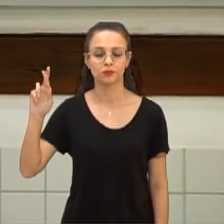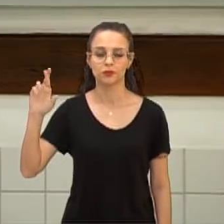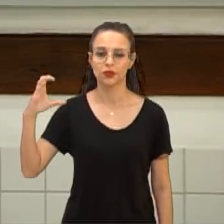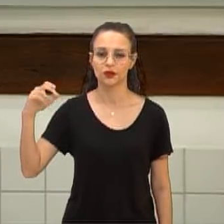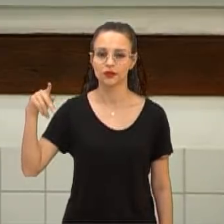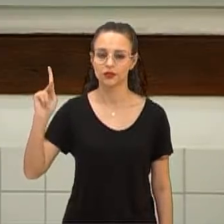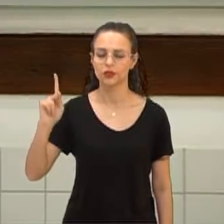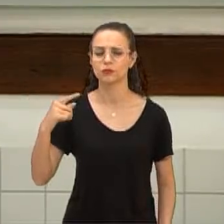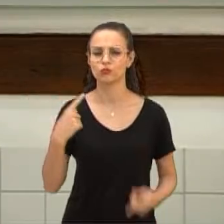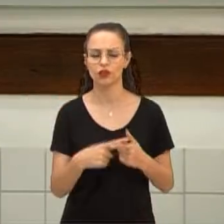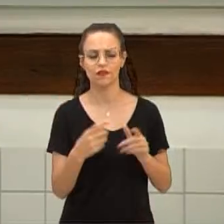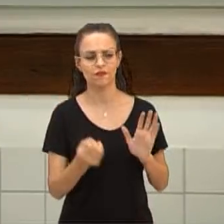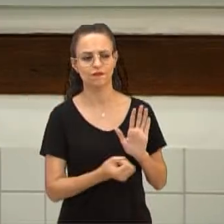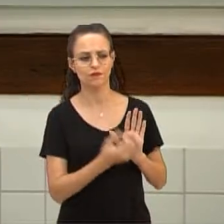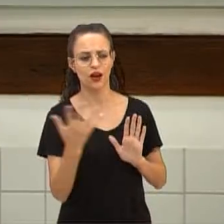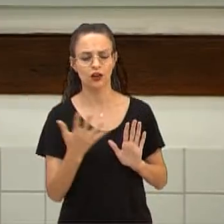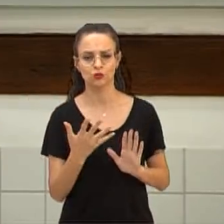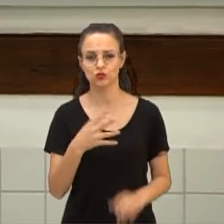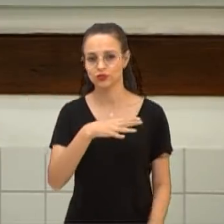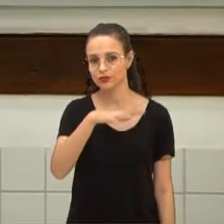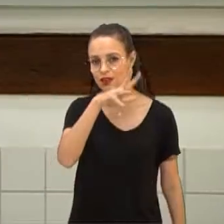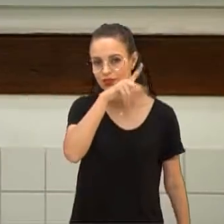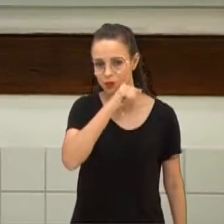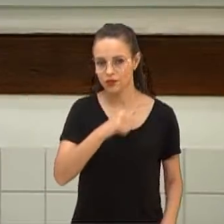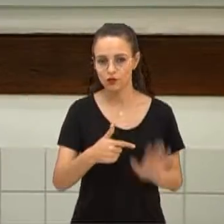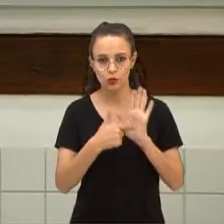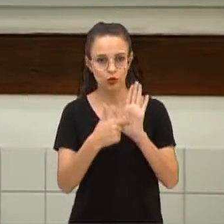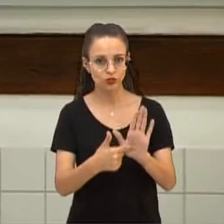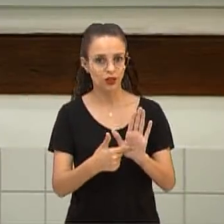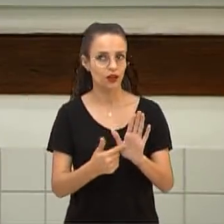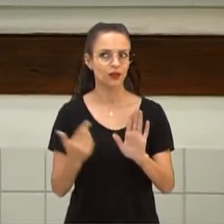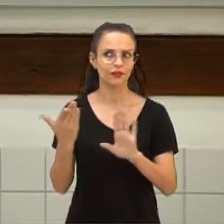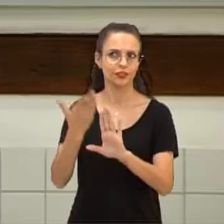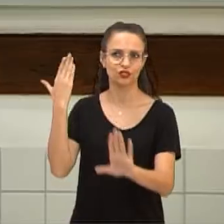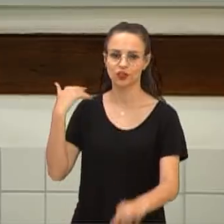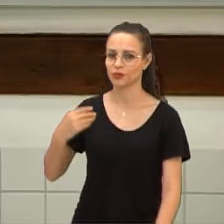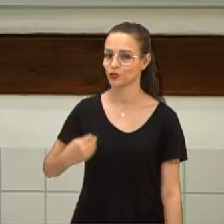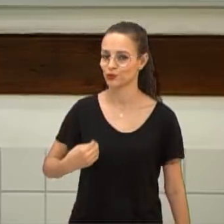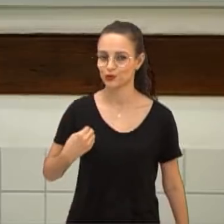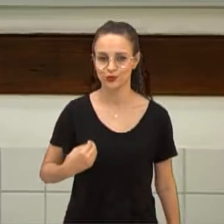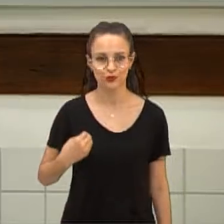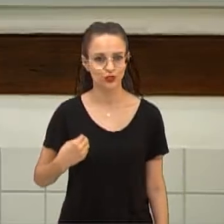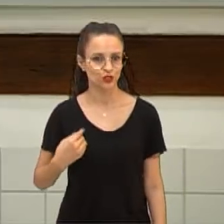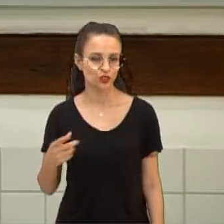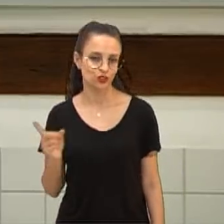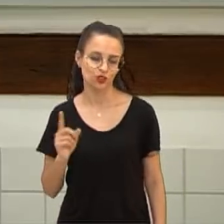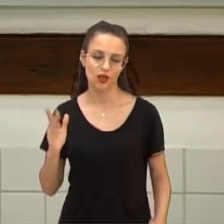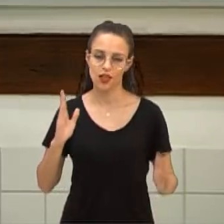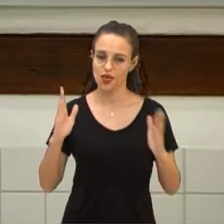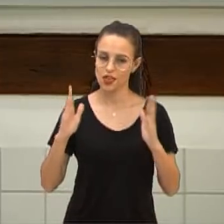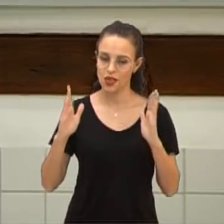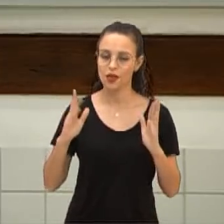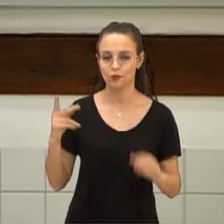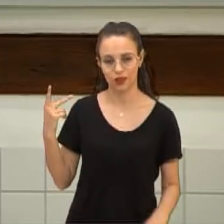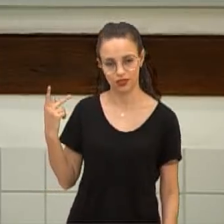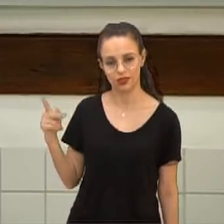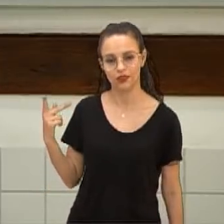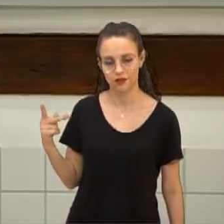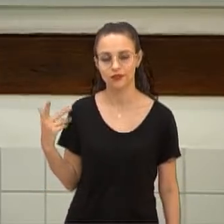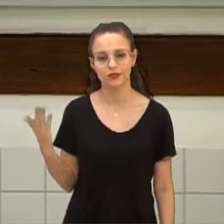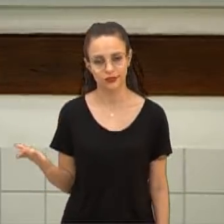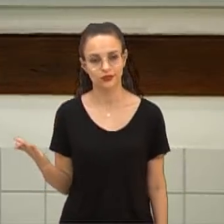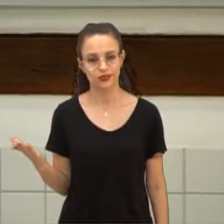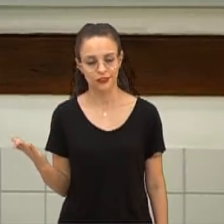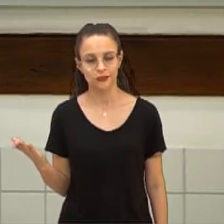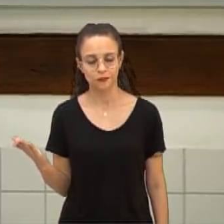desses animais, seres vivos que eu citarei, não faziam parte, né, não existiam na época do Lamarck, né,